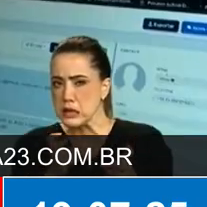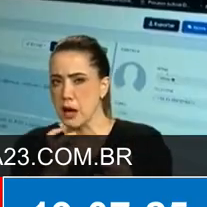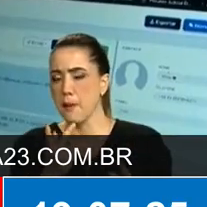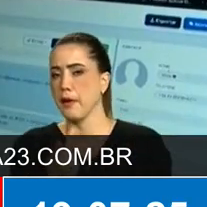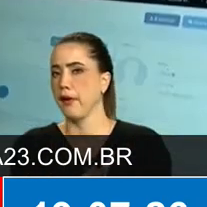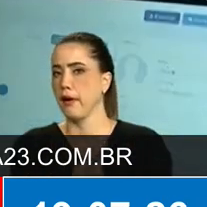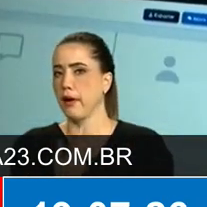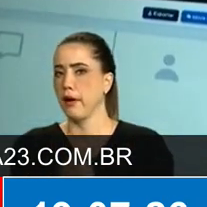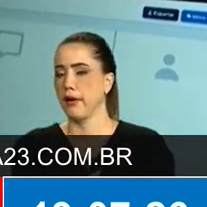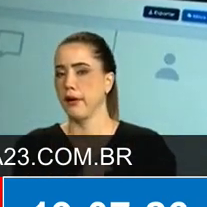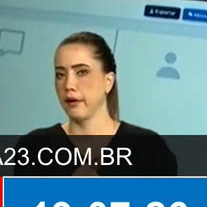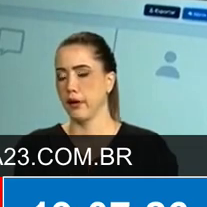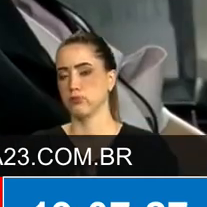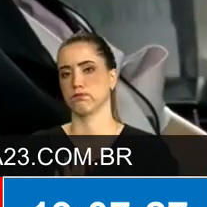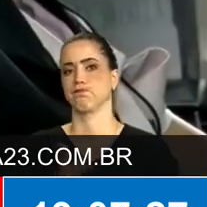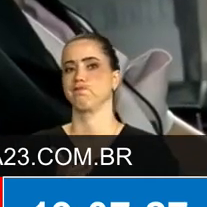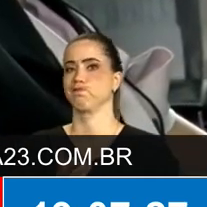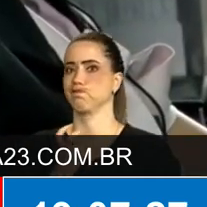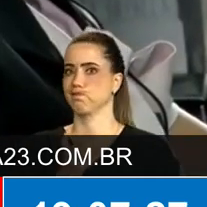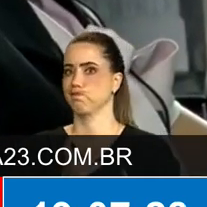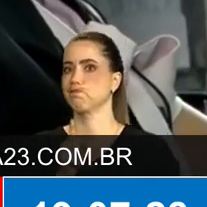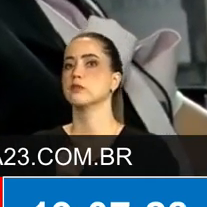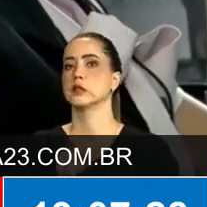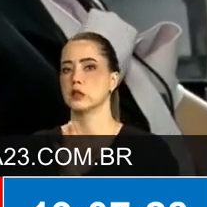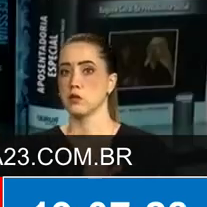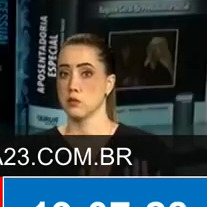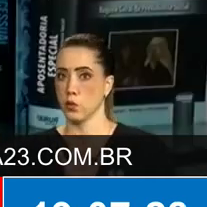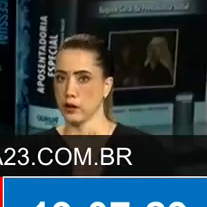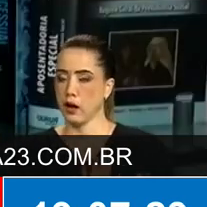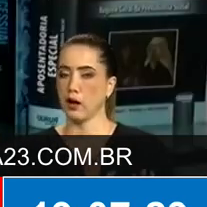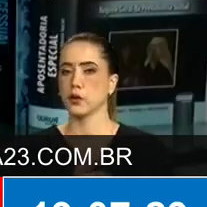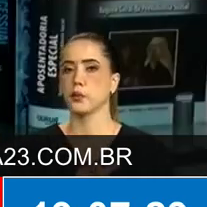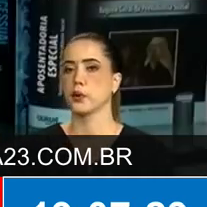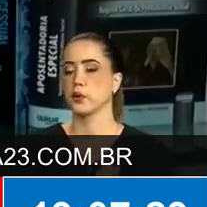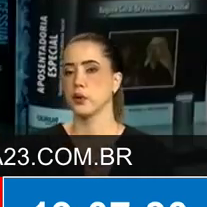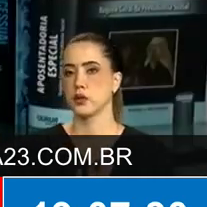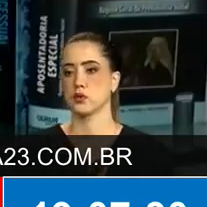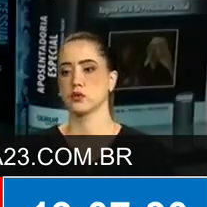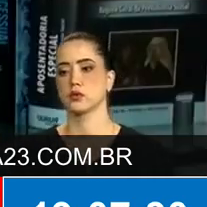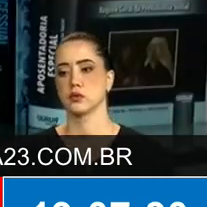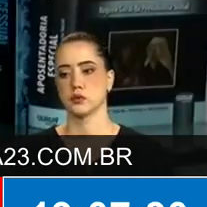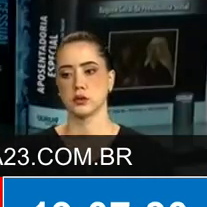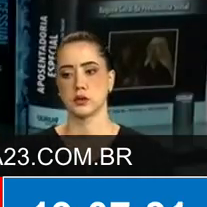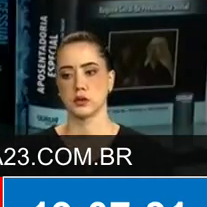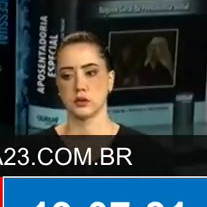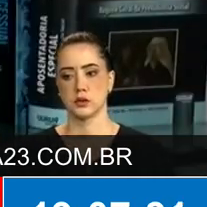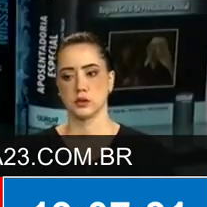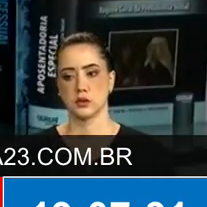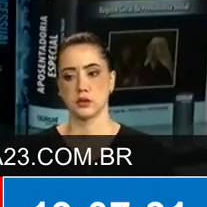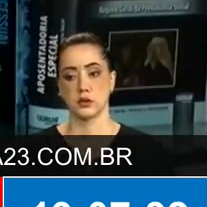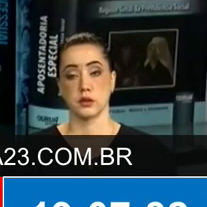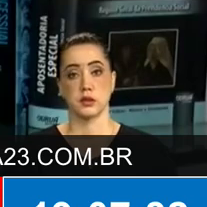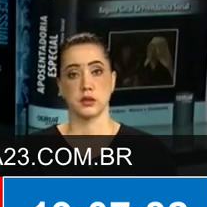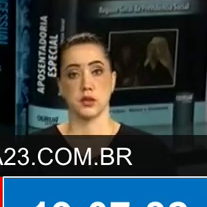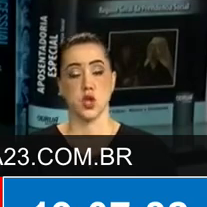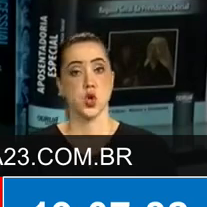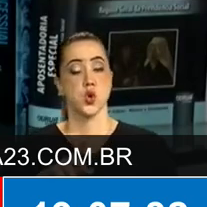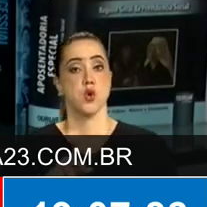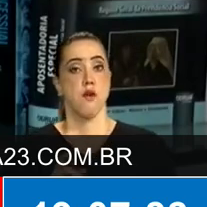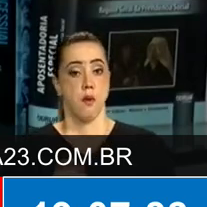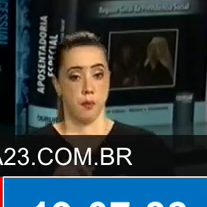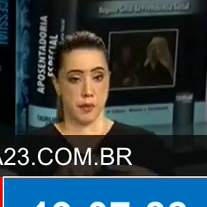está errado, desconfie e procure ajuda. Tenta fazer o bloqueio, tenta fazer o estorno daquele Pix, não